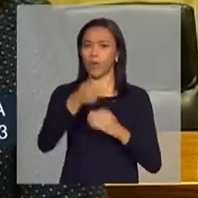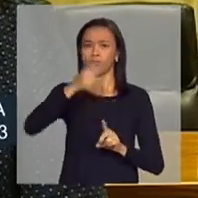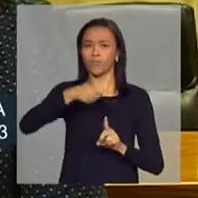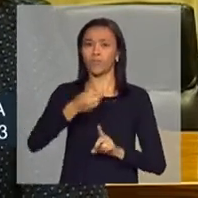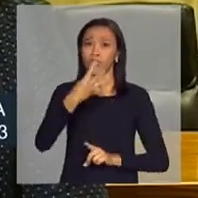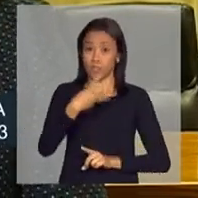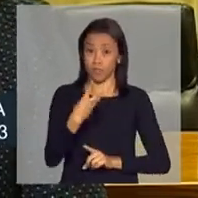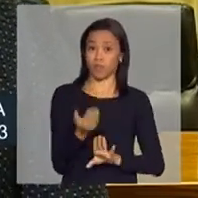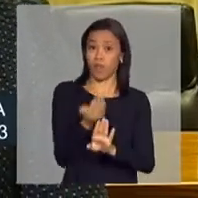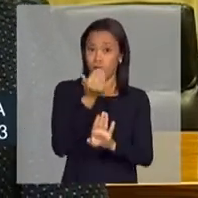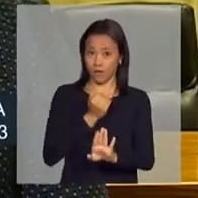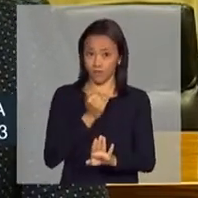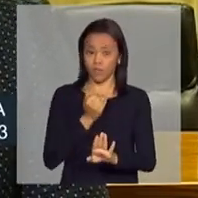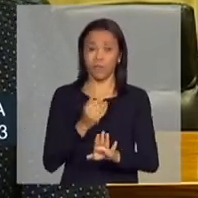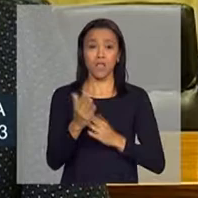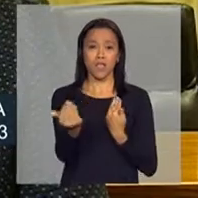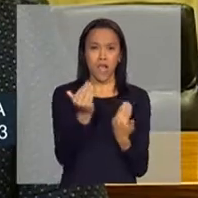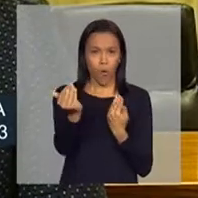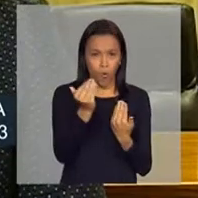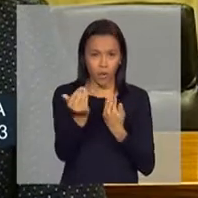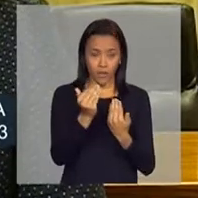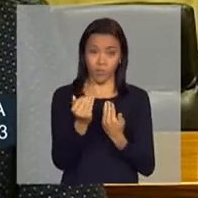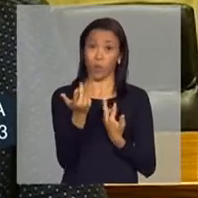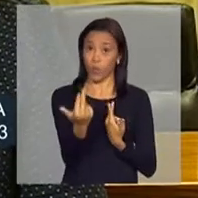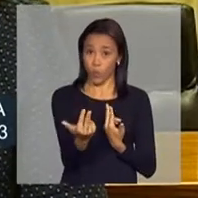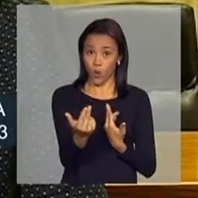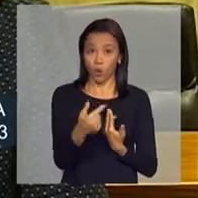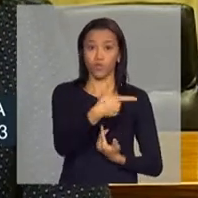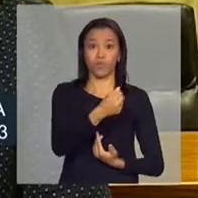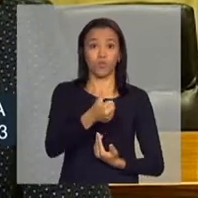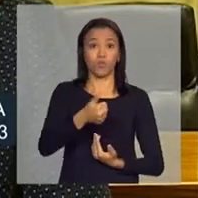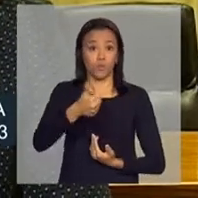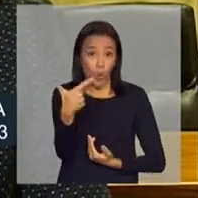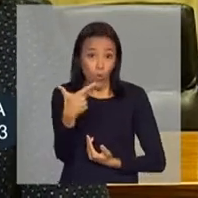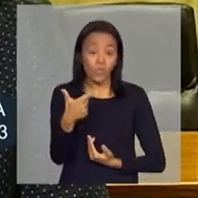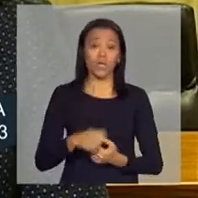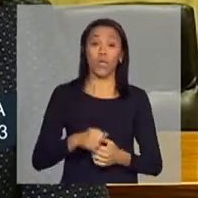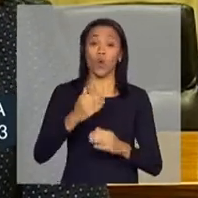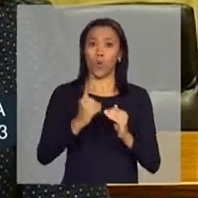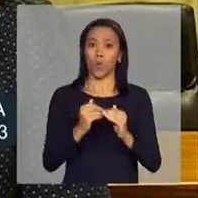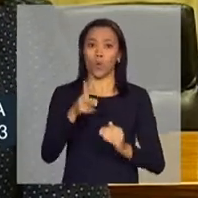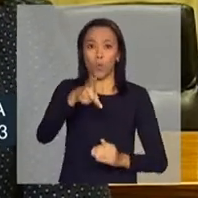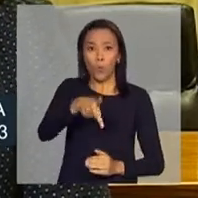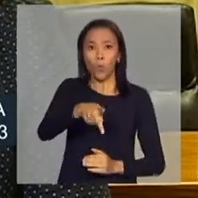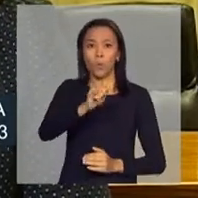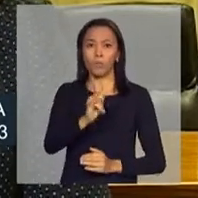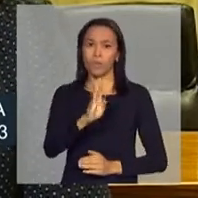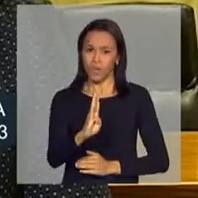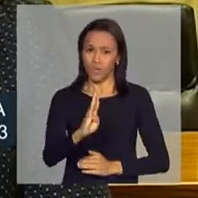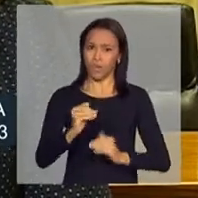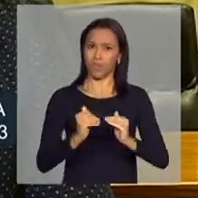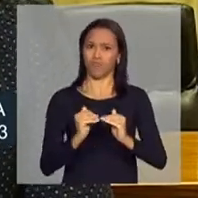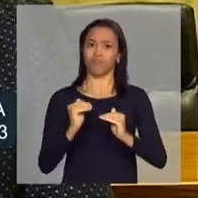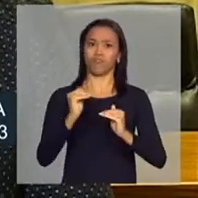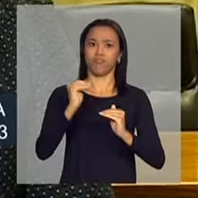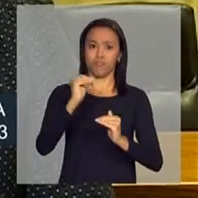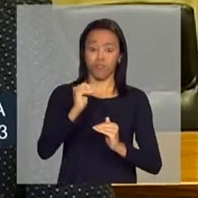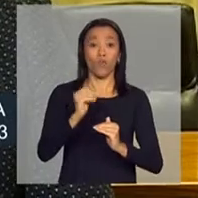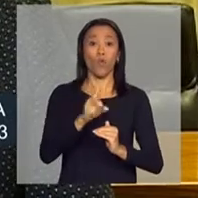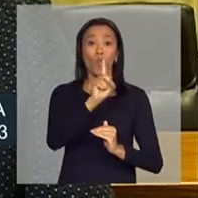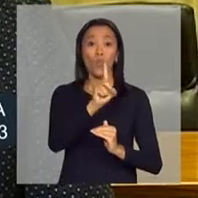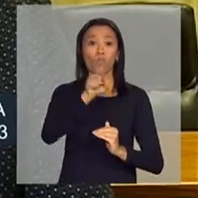meses anteriores. Na comparação com o igual período de 2012, o crescimento do PIB, o Produto Interno Bruto Brasileiro, foi